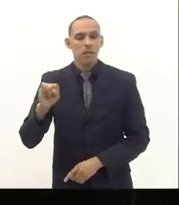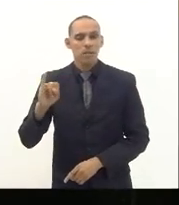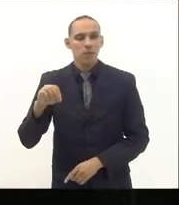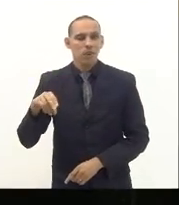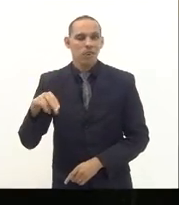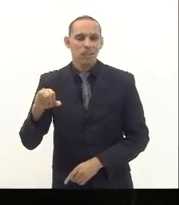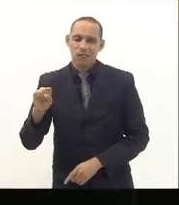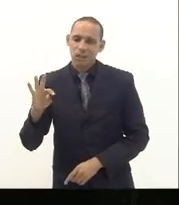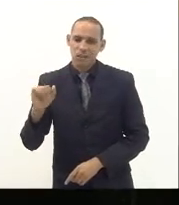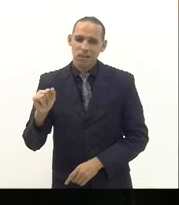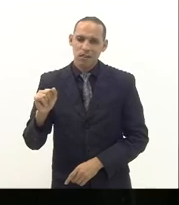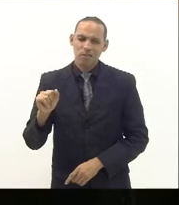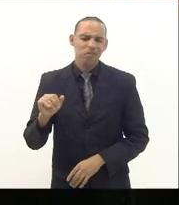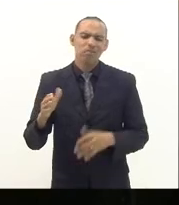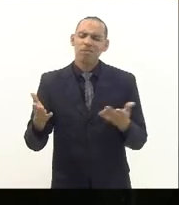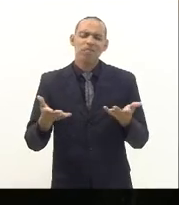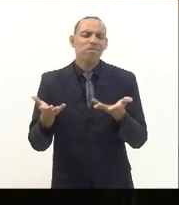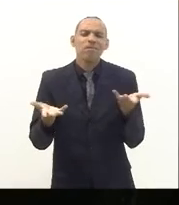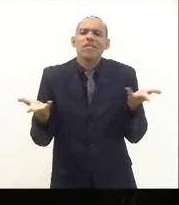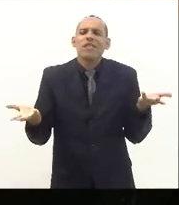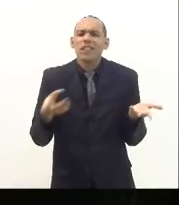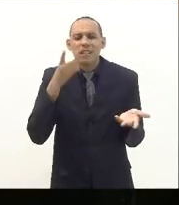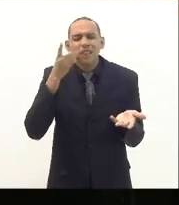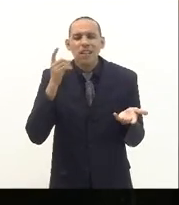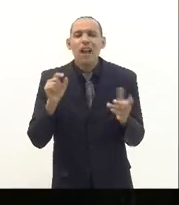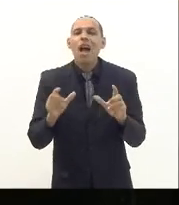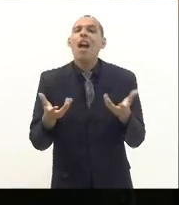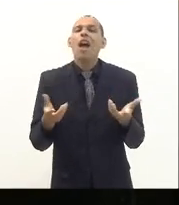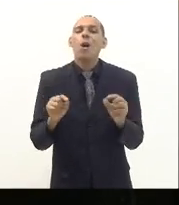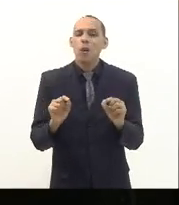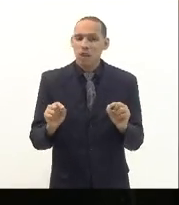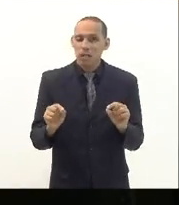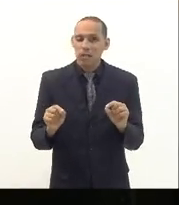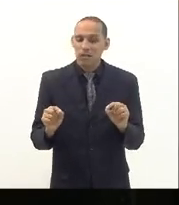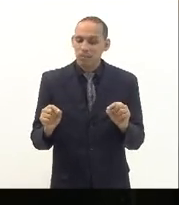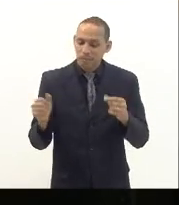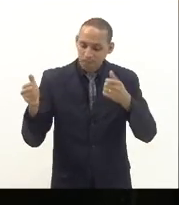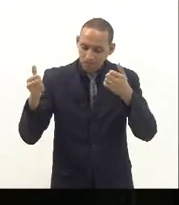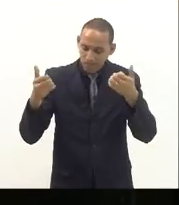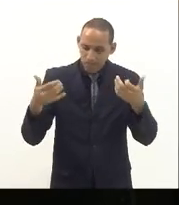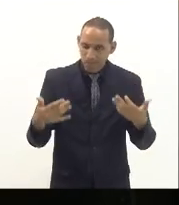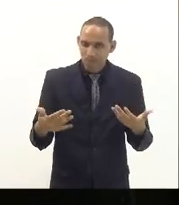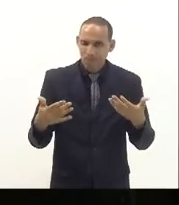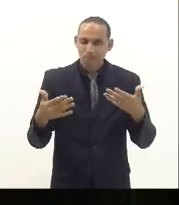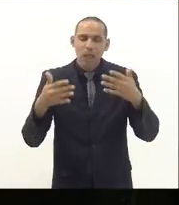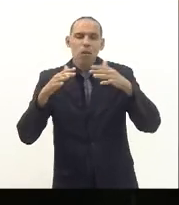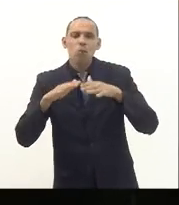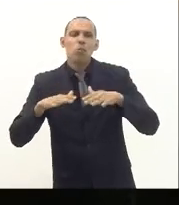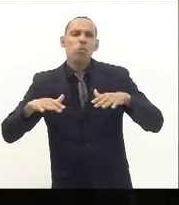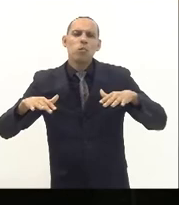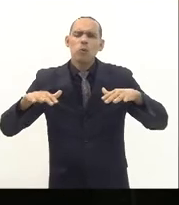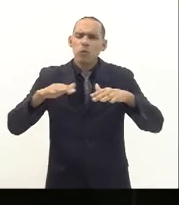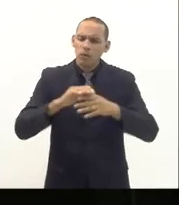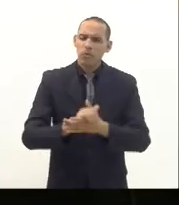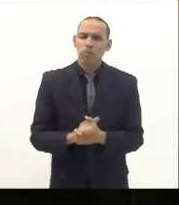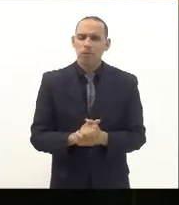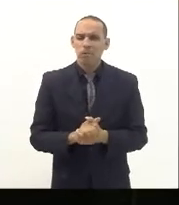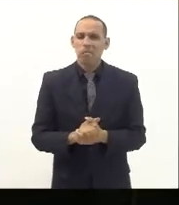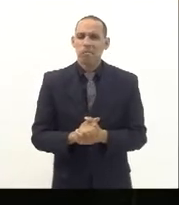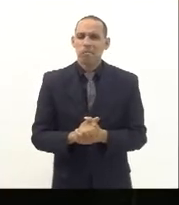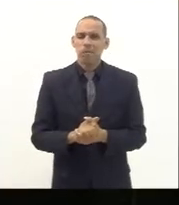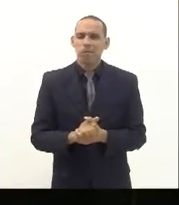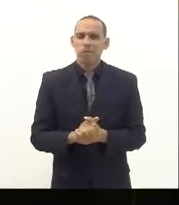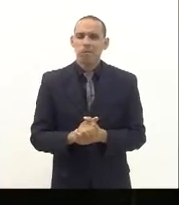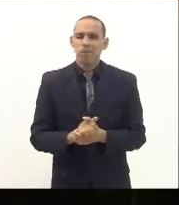o deputado aonde você quer chegar com esse discurso eu quero dizer para todos que